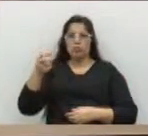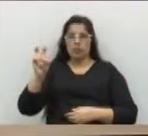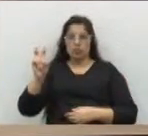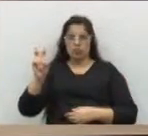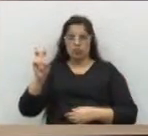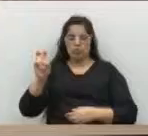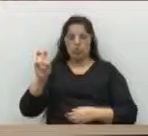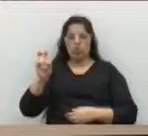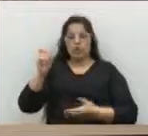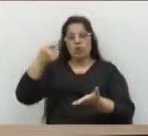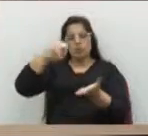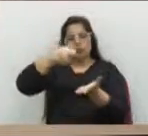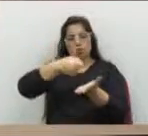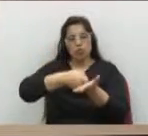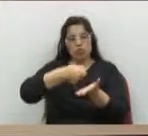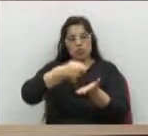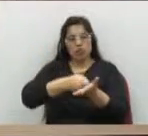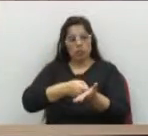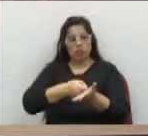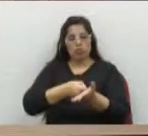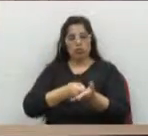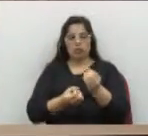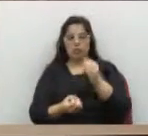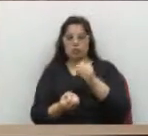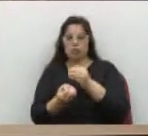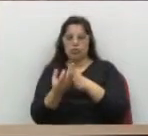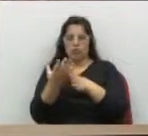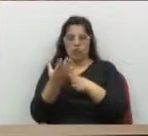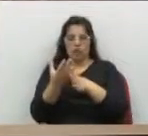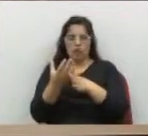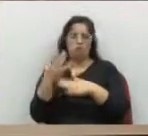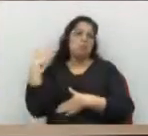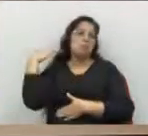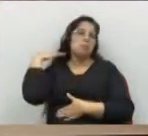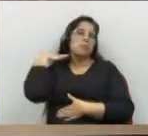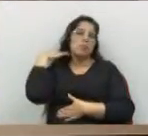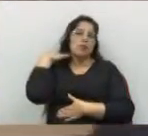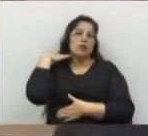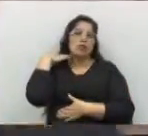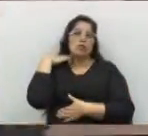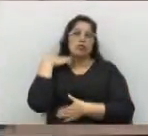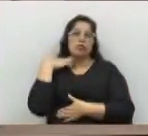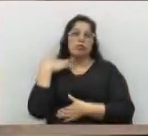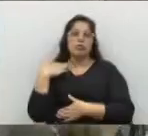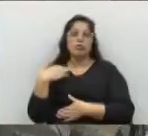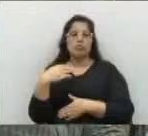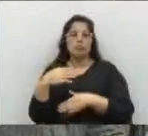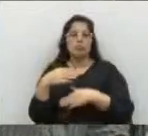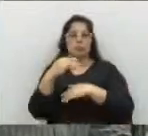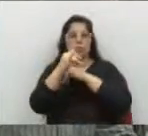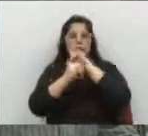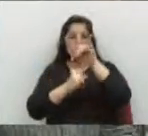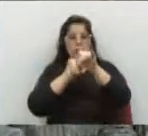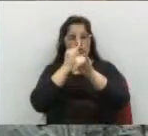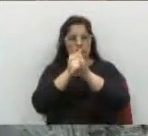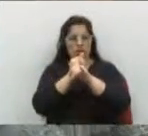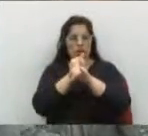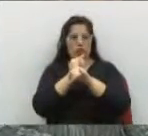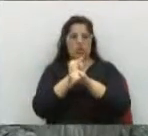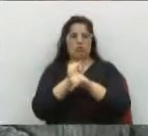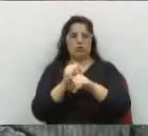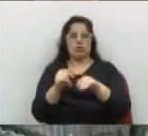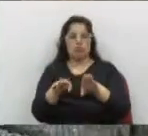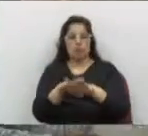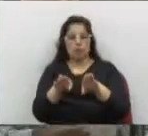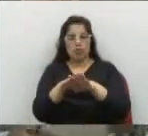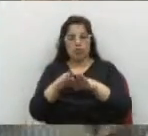a obrigatoriedade da instalação do banco virtual de cadeiras de rodas e afins na Prefeitura